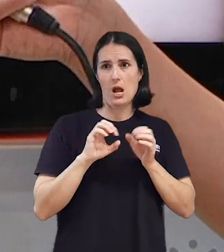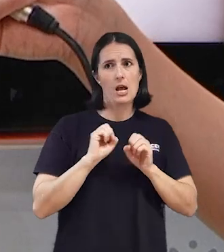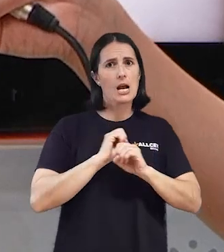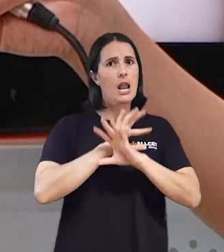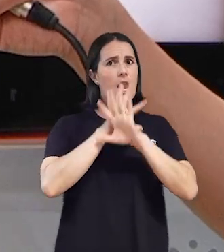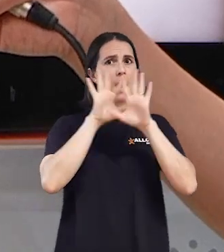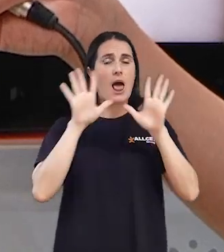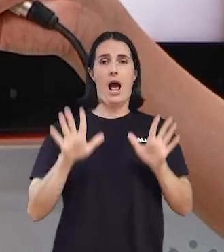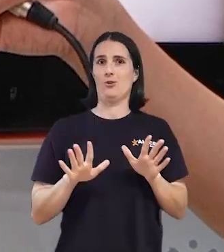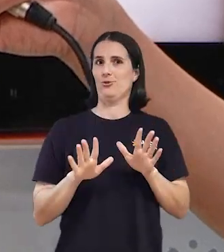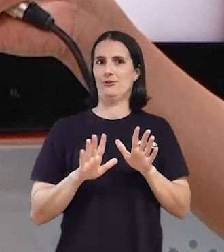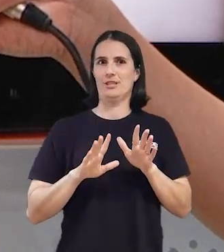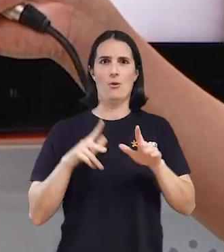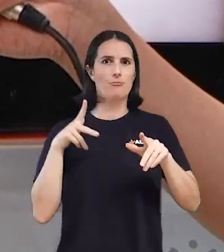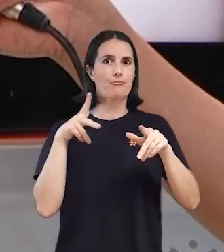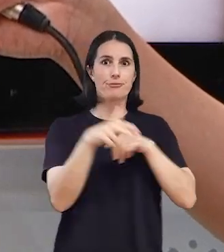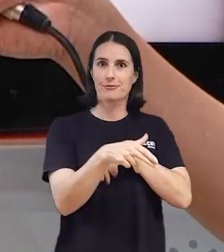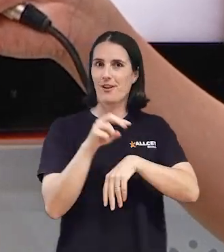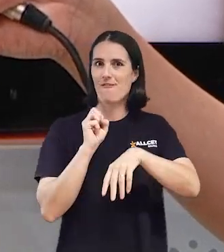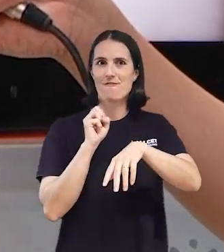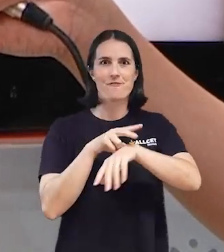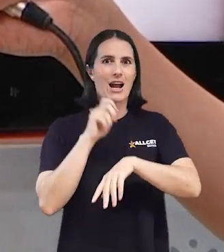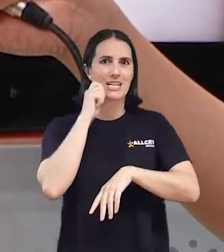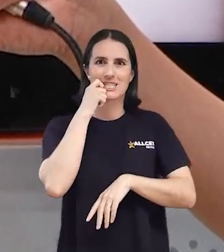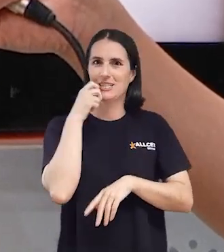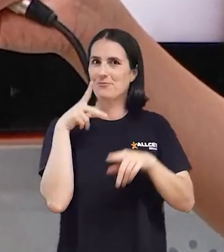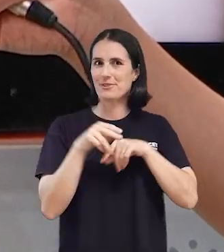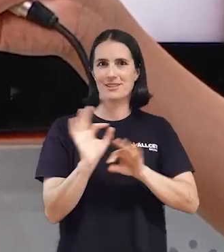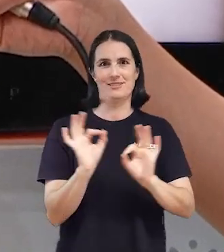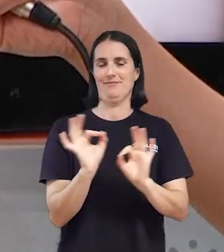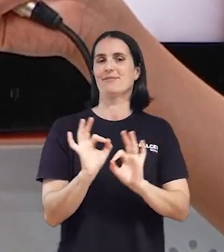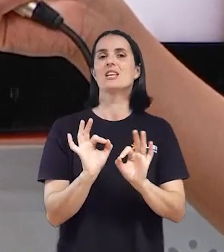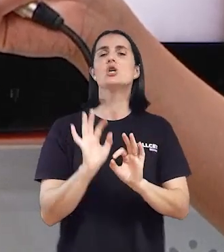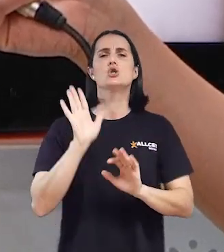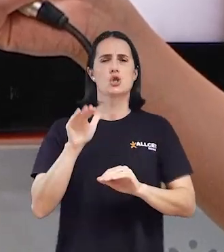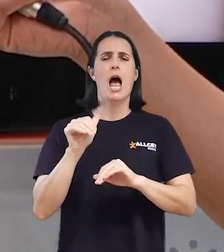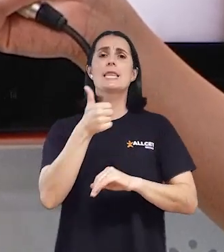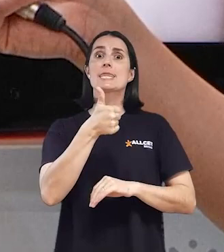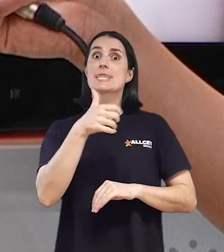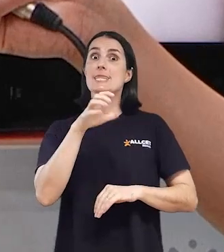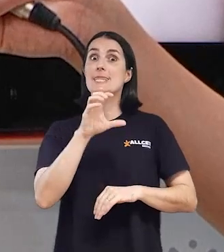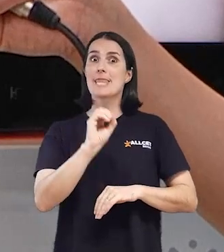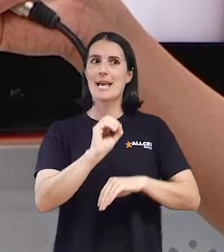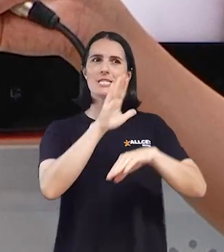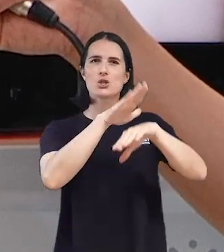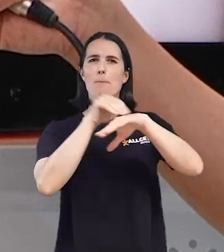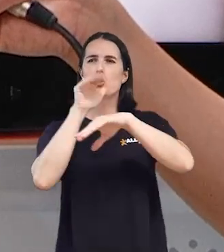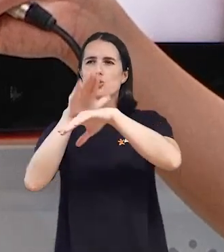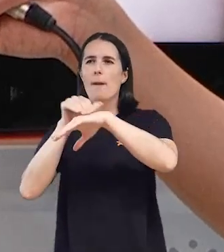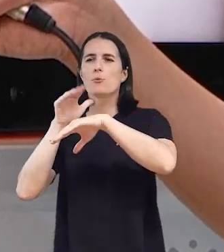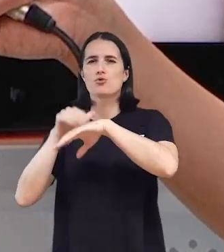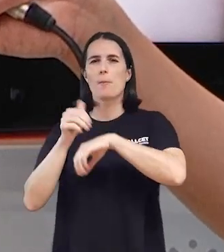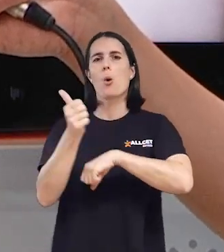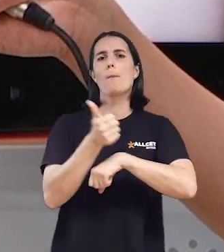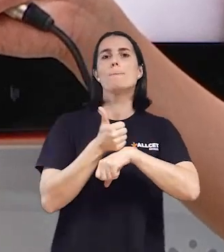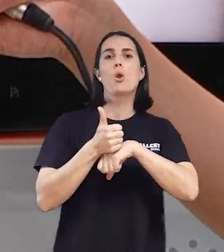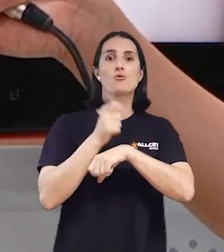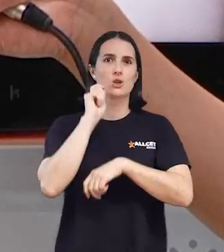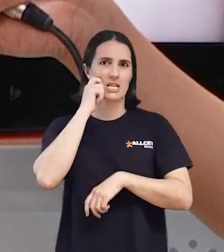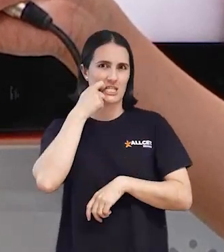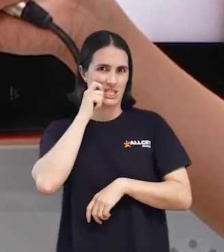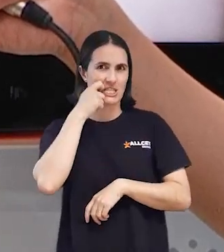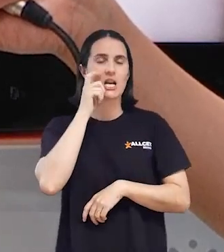secretário deixou claro que o cargo não será extinto que até já foram chamados 10 eh profissionais eh da